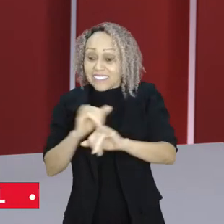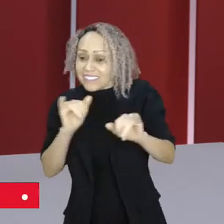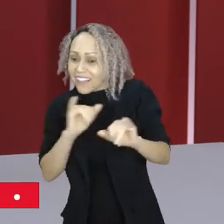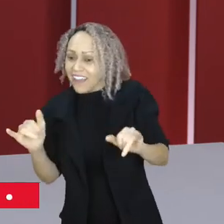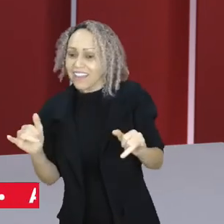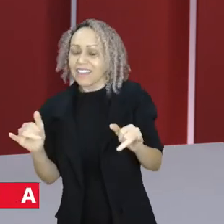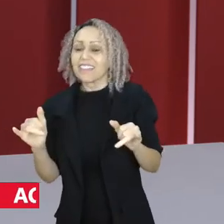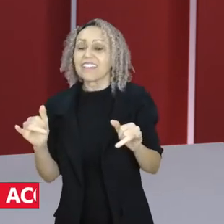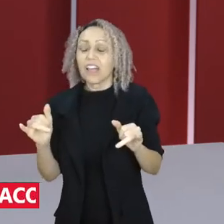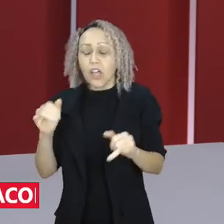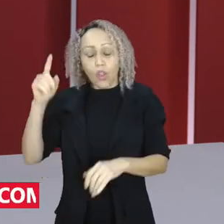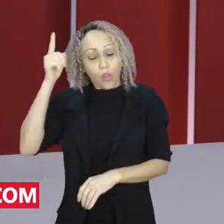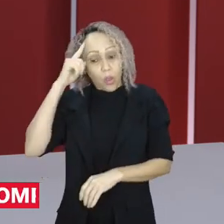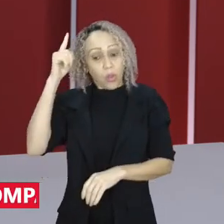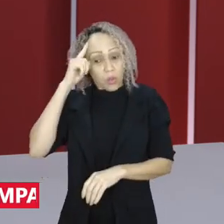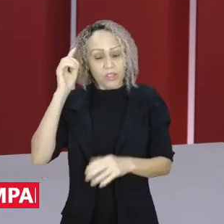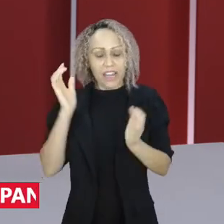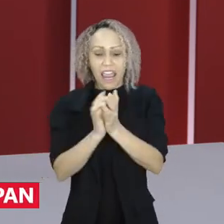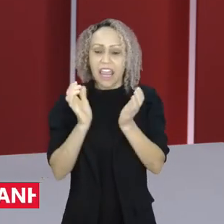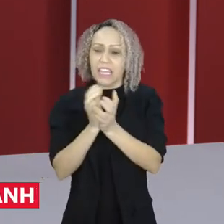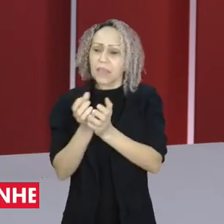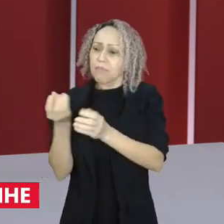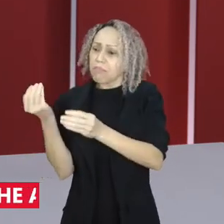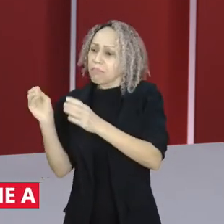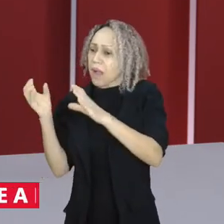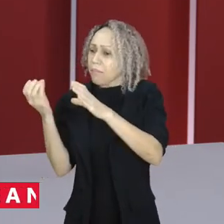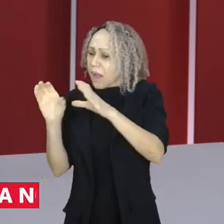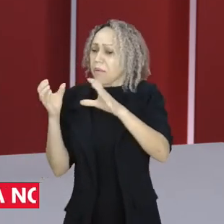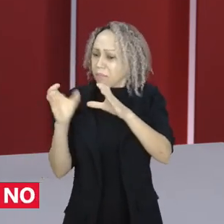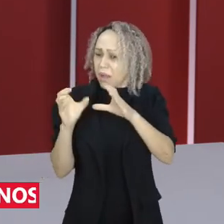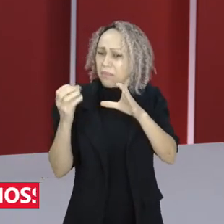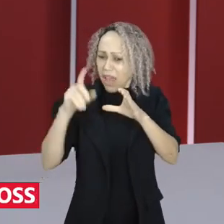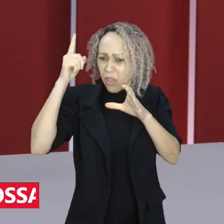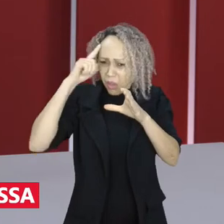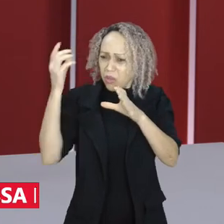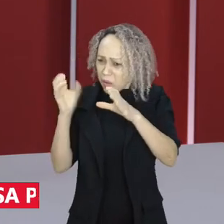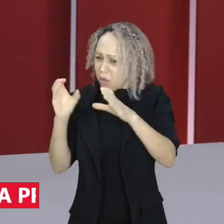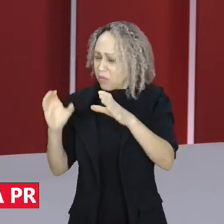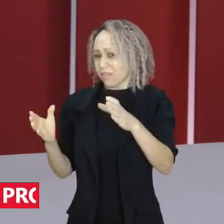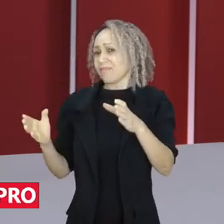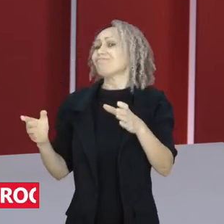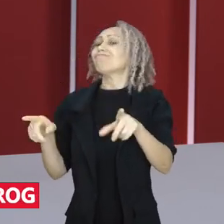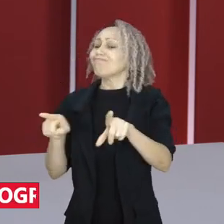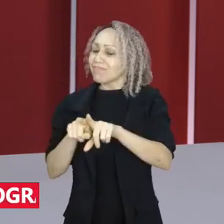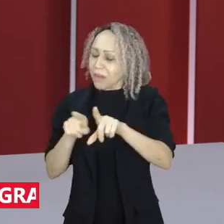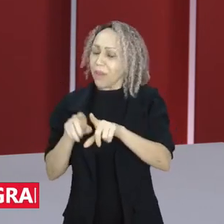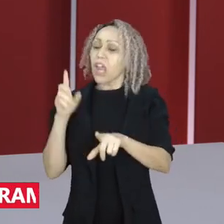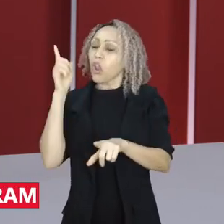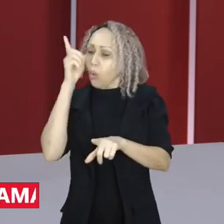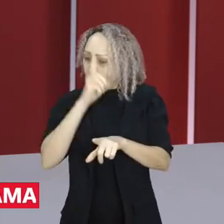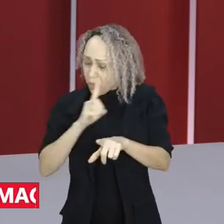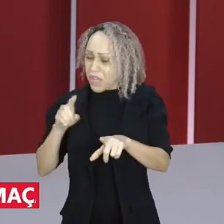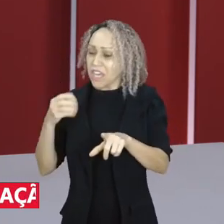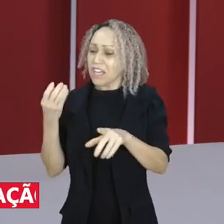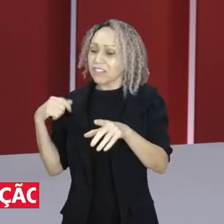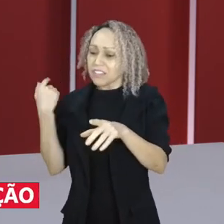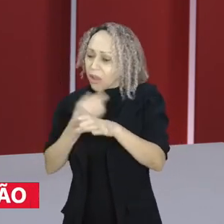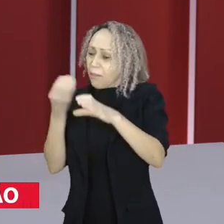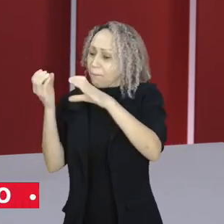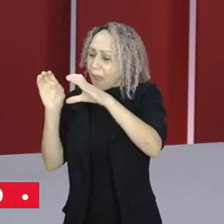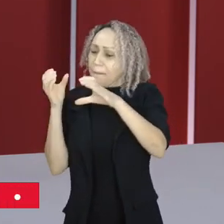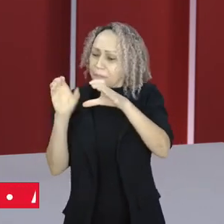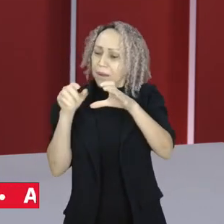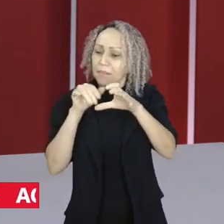né que a equipe atualiza para você diariamente inclusive domingo todos os dias tem que ter notícias subindo lá e também a porta de entrada